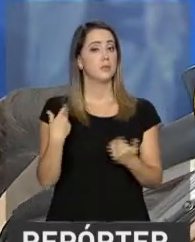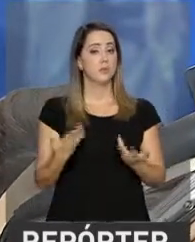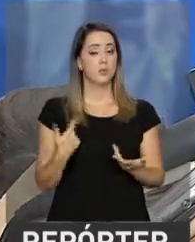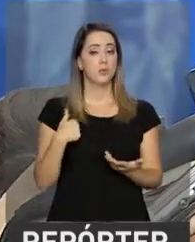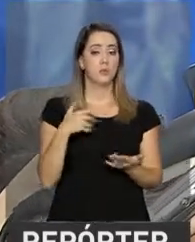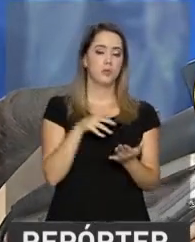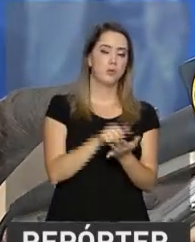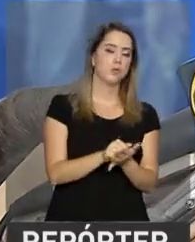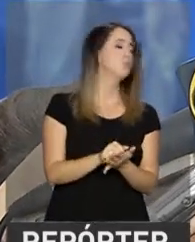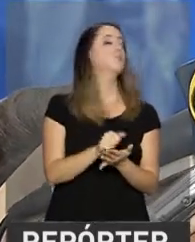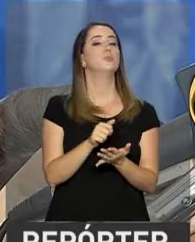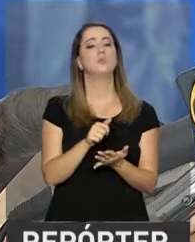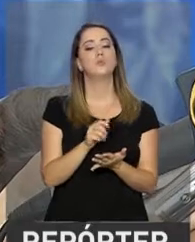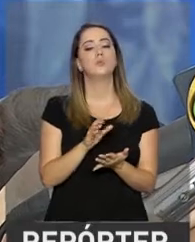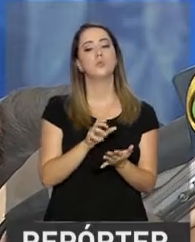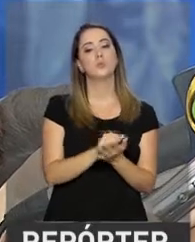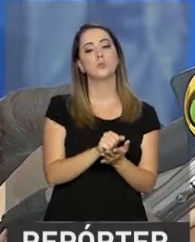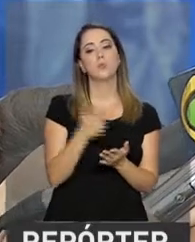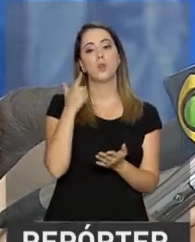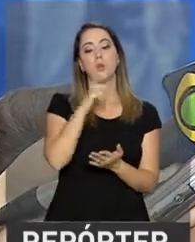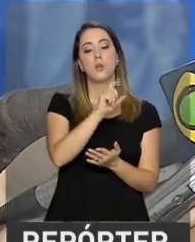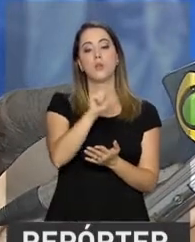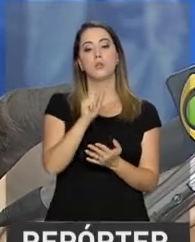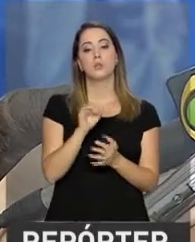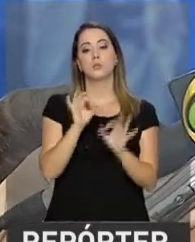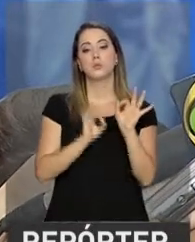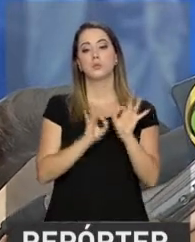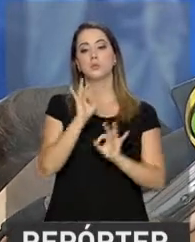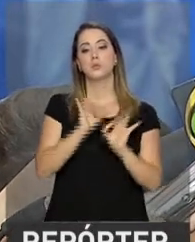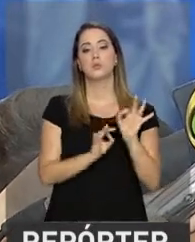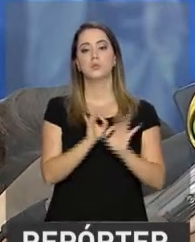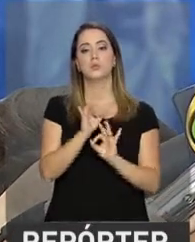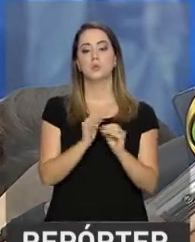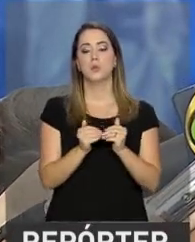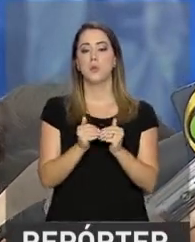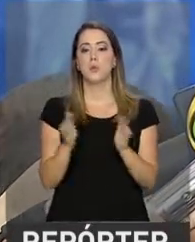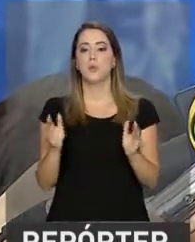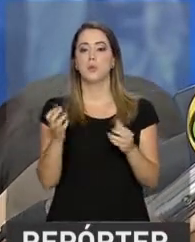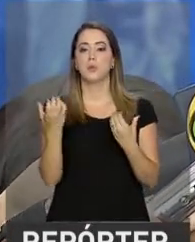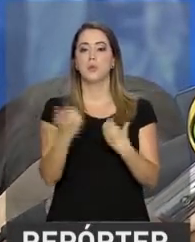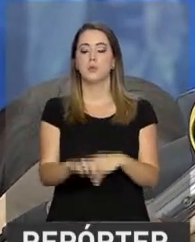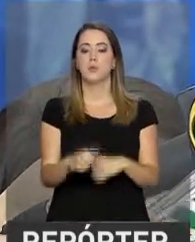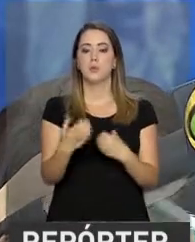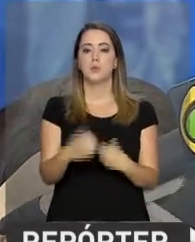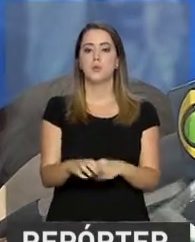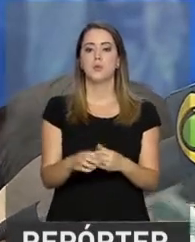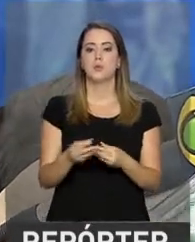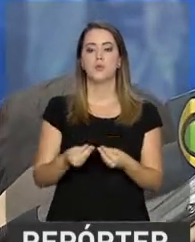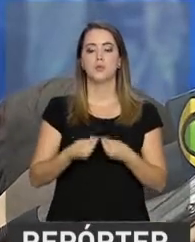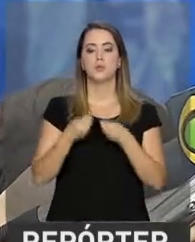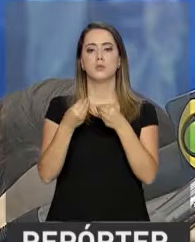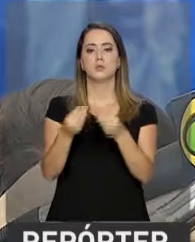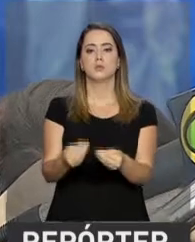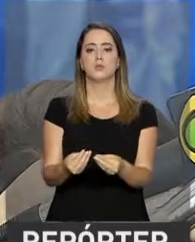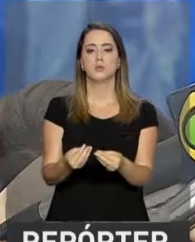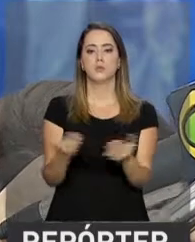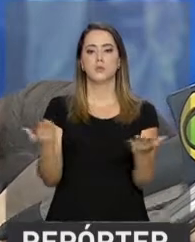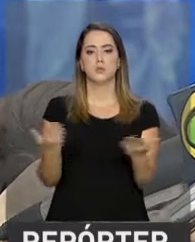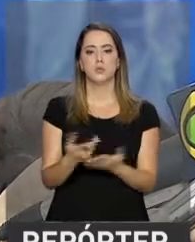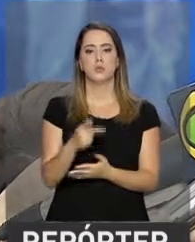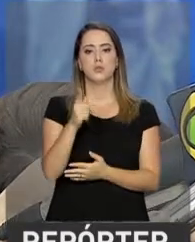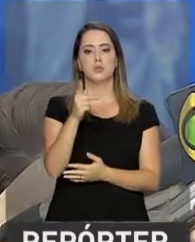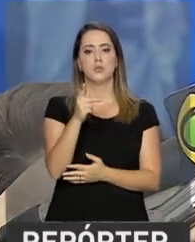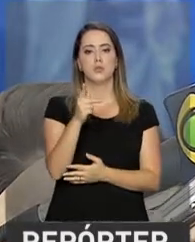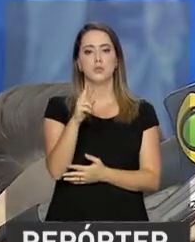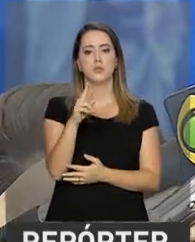que eu assumi é conseguimos com o planejamento abrir um concurso e vamos trazer para os quadros da polícia